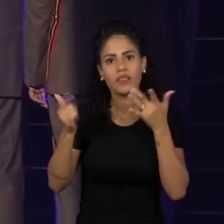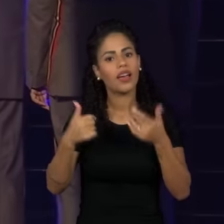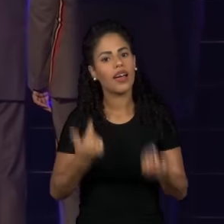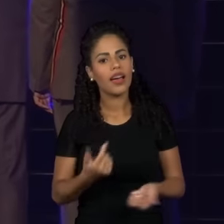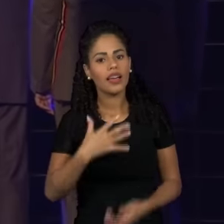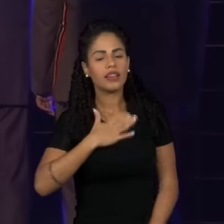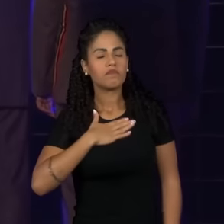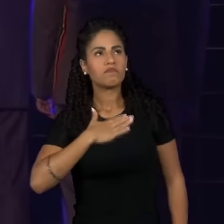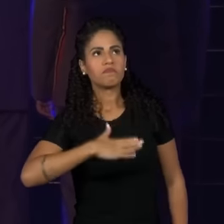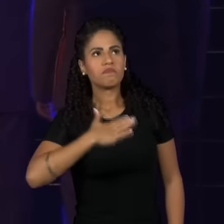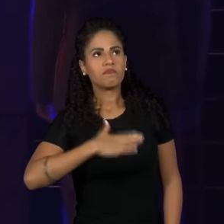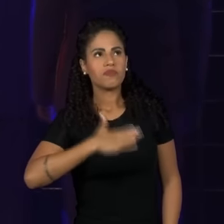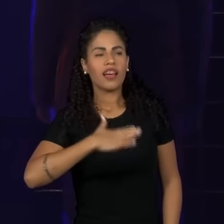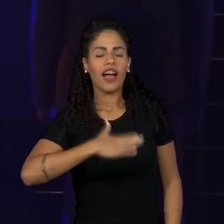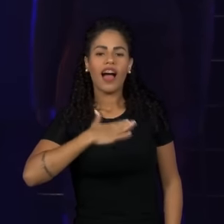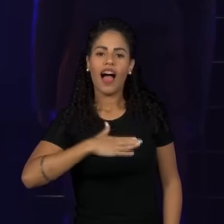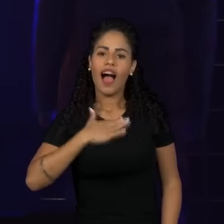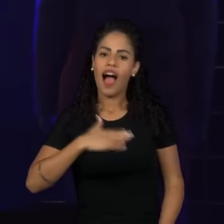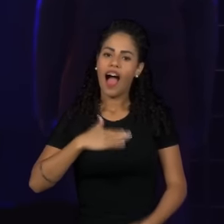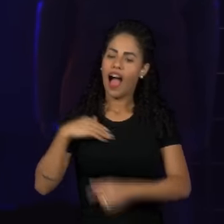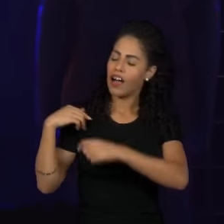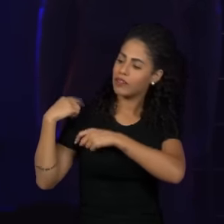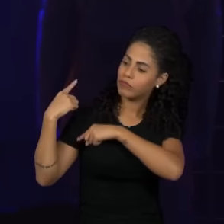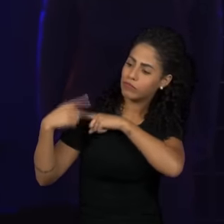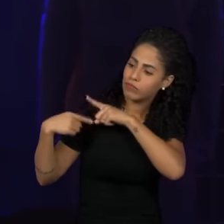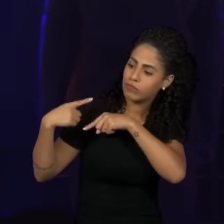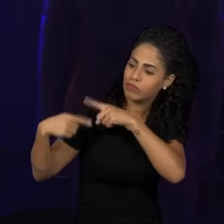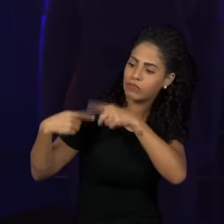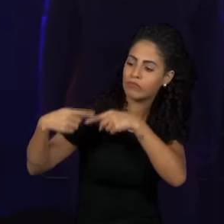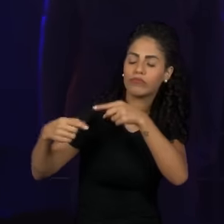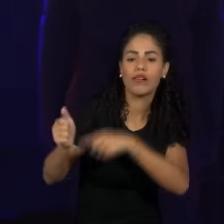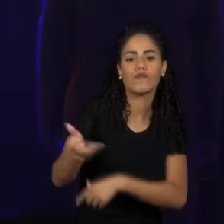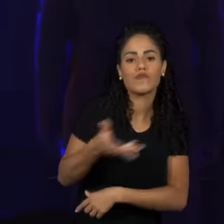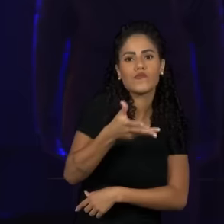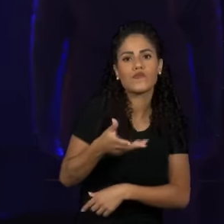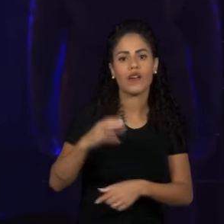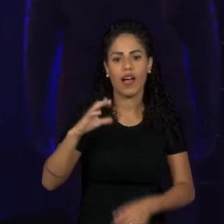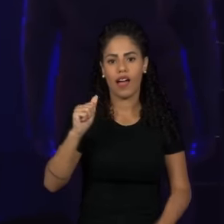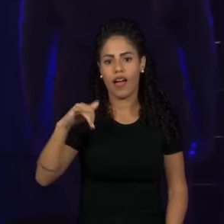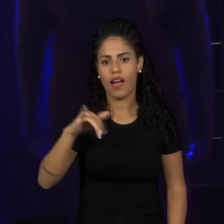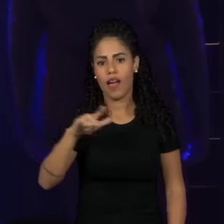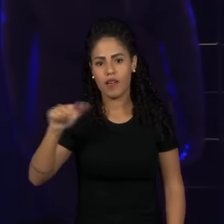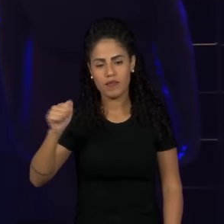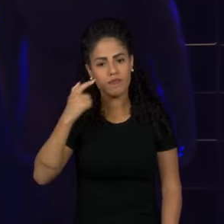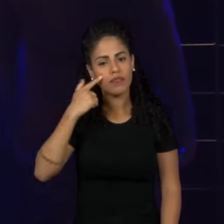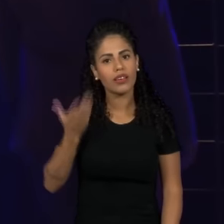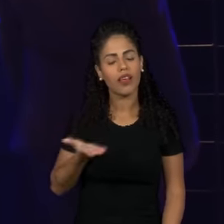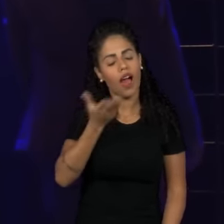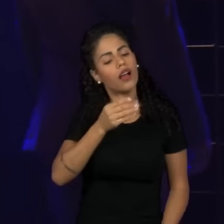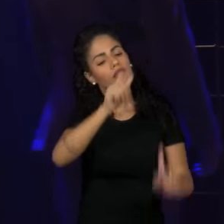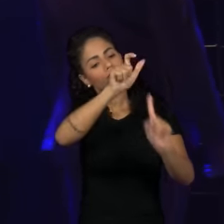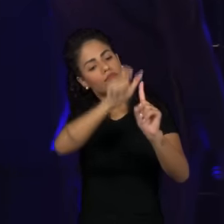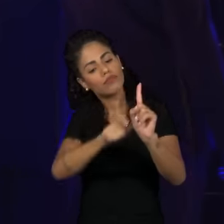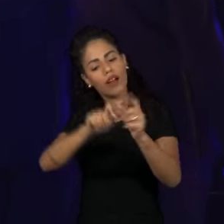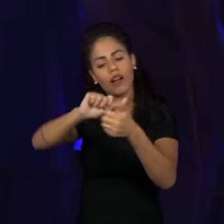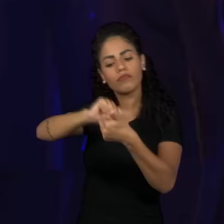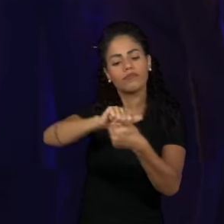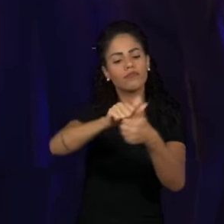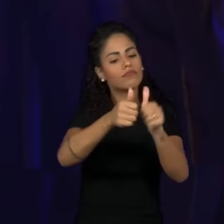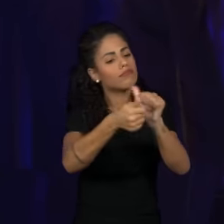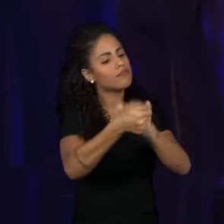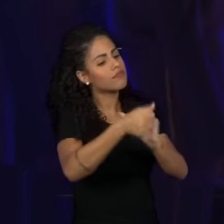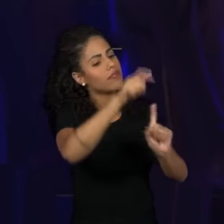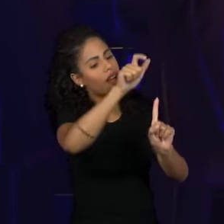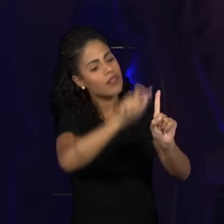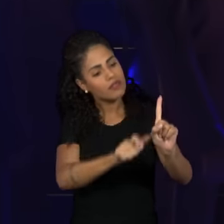Apaixonada por esse clássico da dramaturgia brasileira, Camila Morgado nos presenteia com uma nova versão de A Falecida.